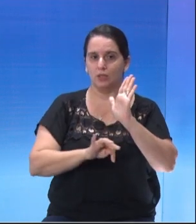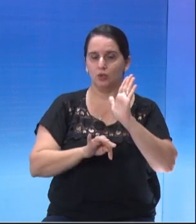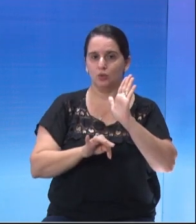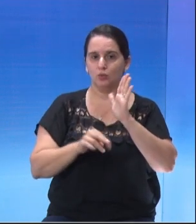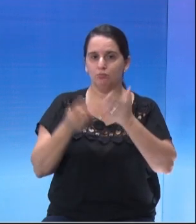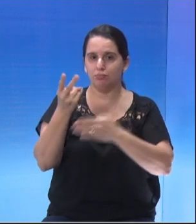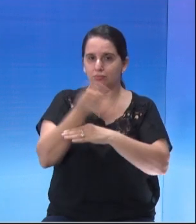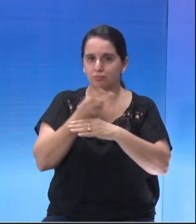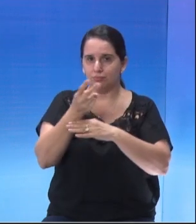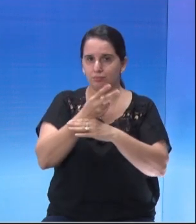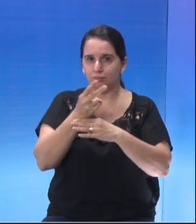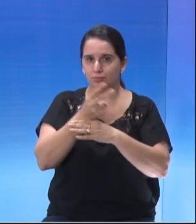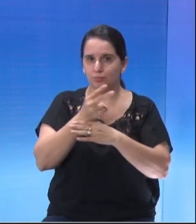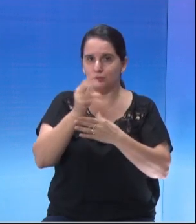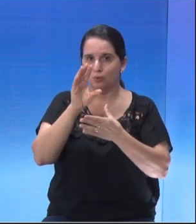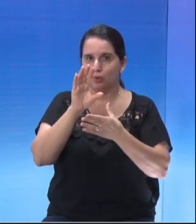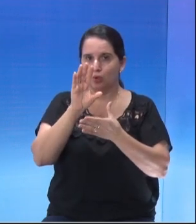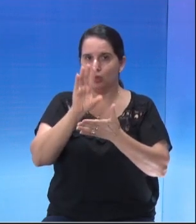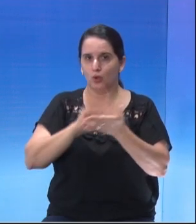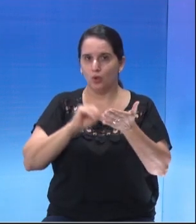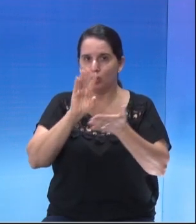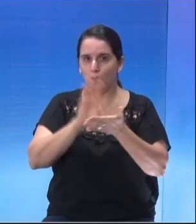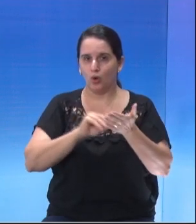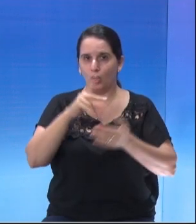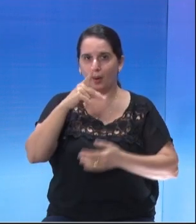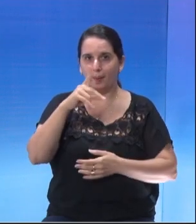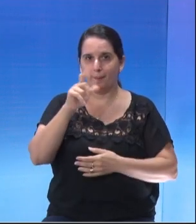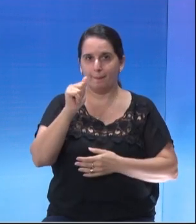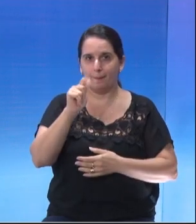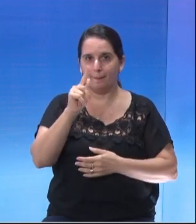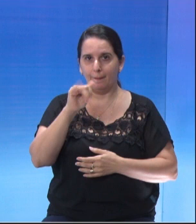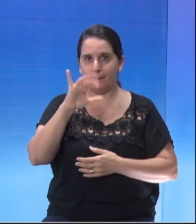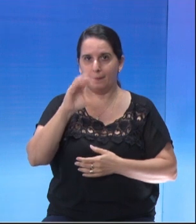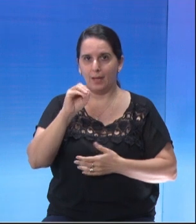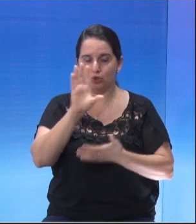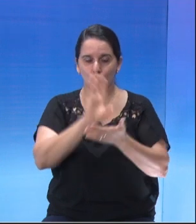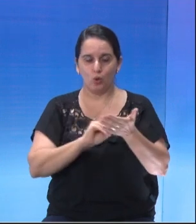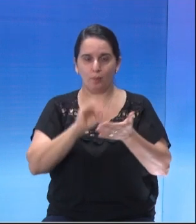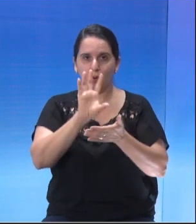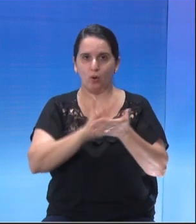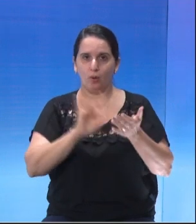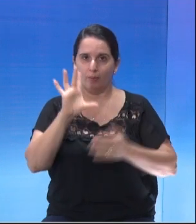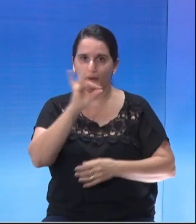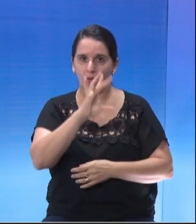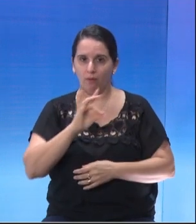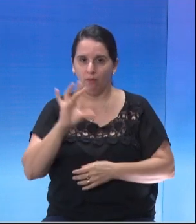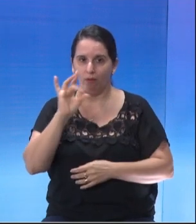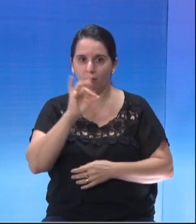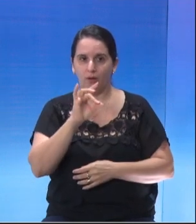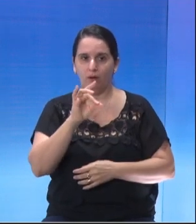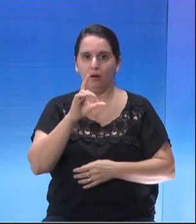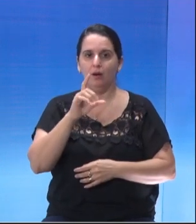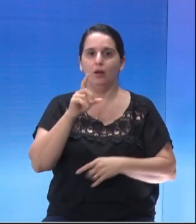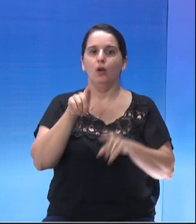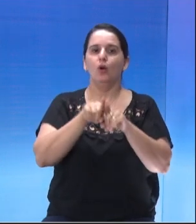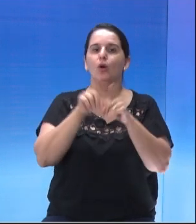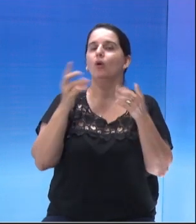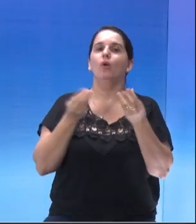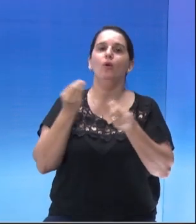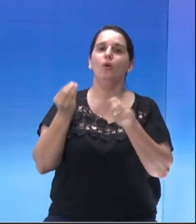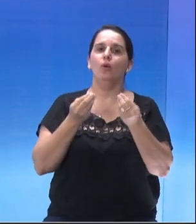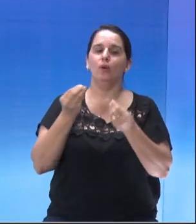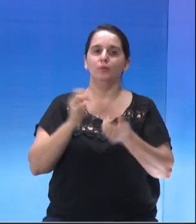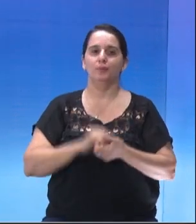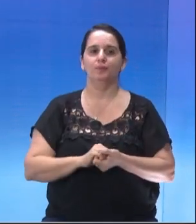plágio alcança seu objetivo por meio da... Olha só, aí nós temos só um período, vocês observaram agora?